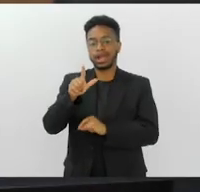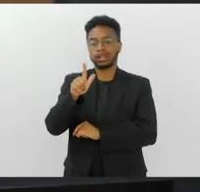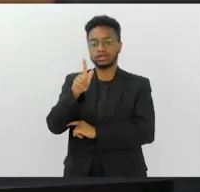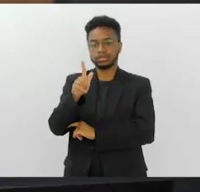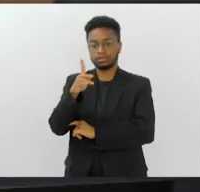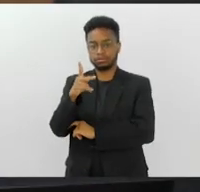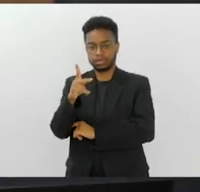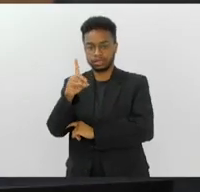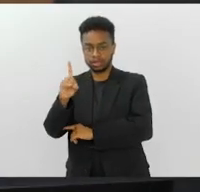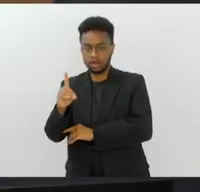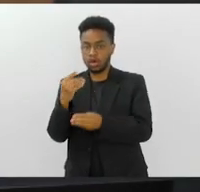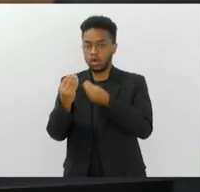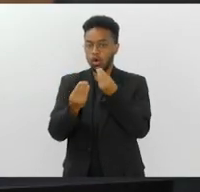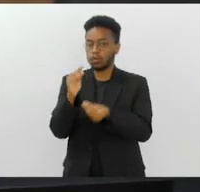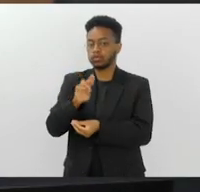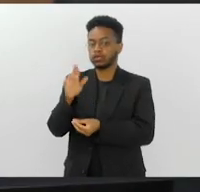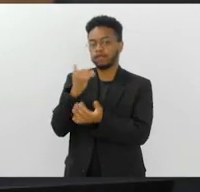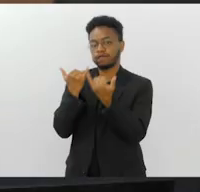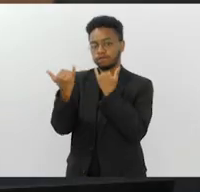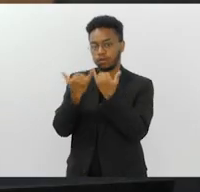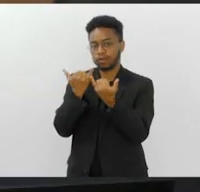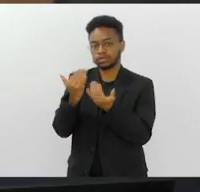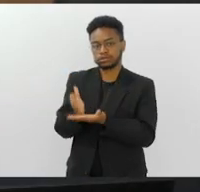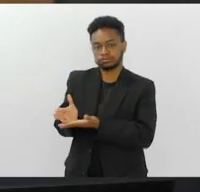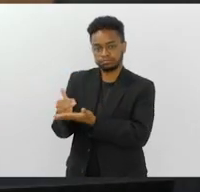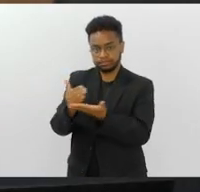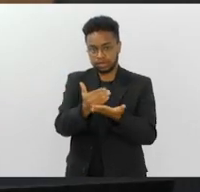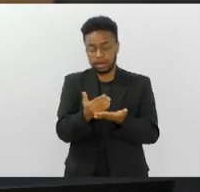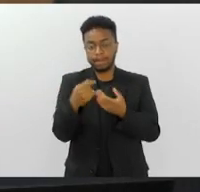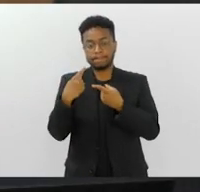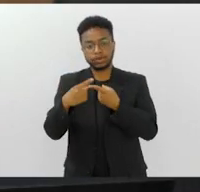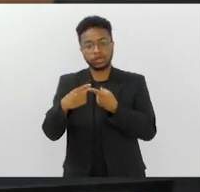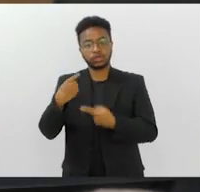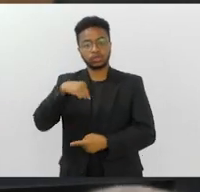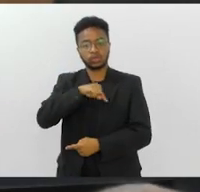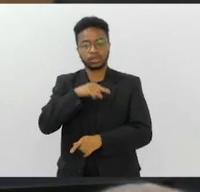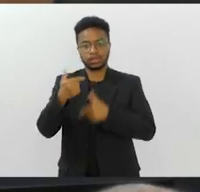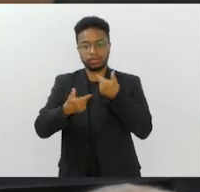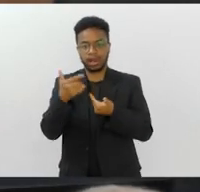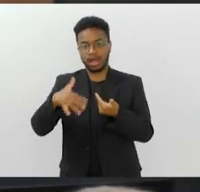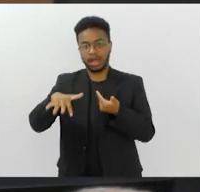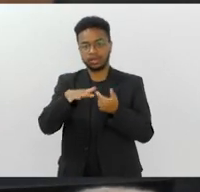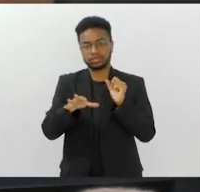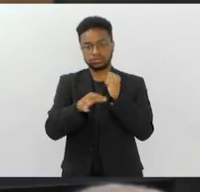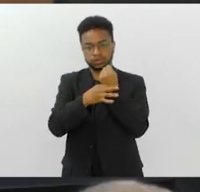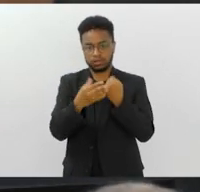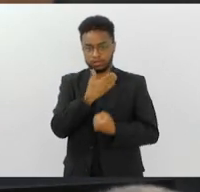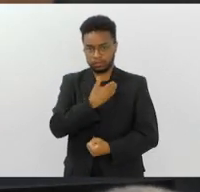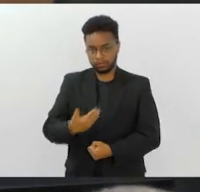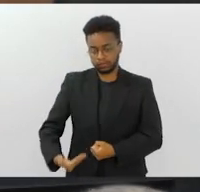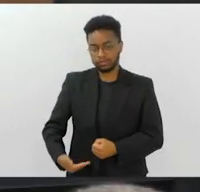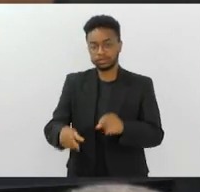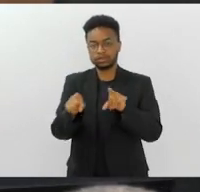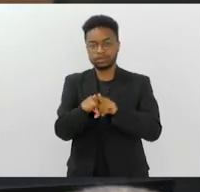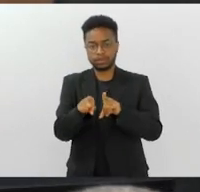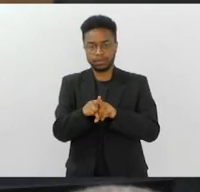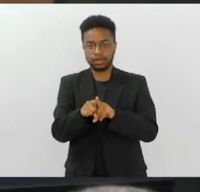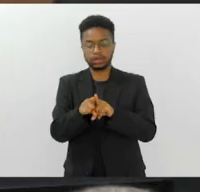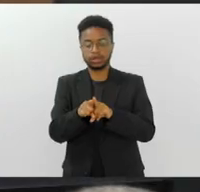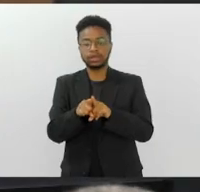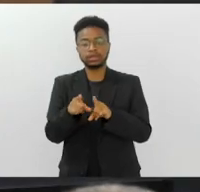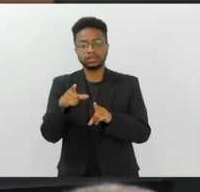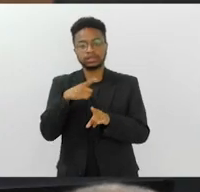nossos tratamentos de dados o que acontece embora nós sejamos segurança pública e estejamos excepcional ados da